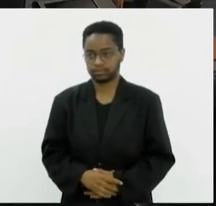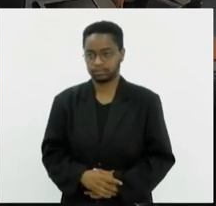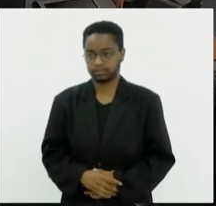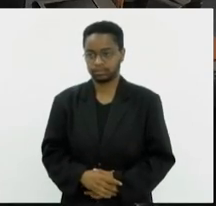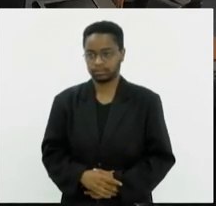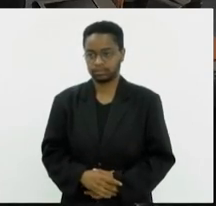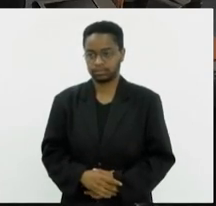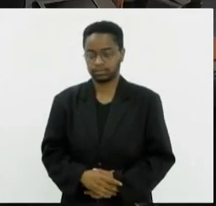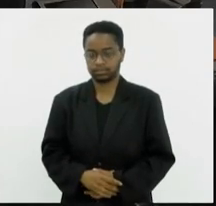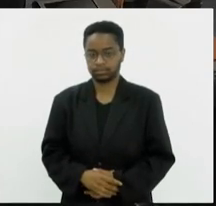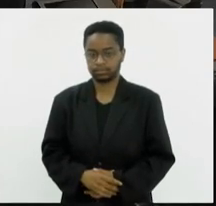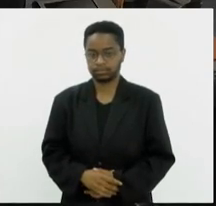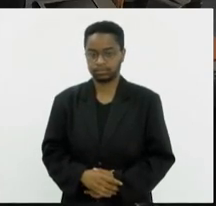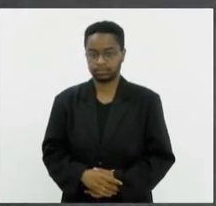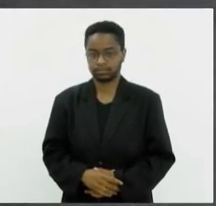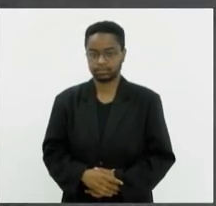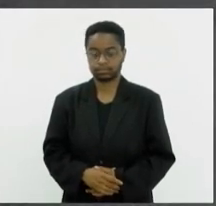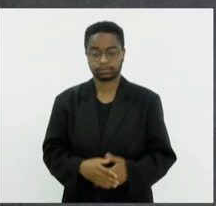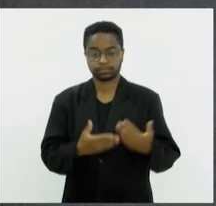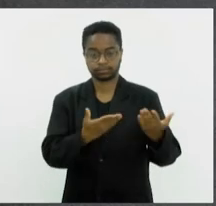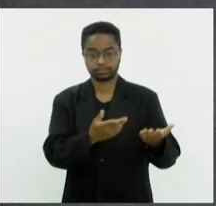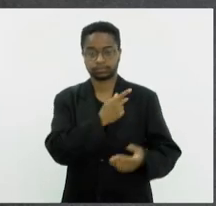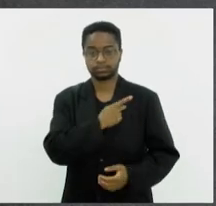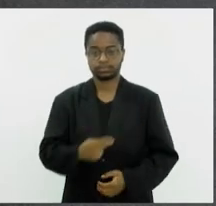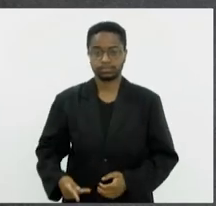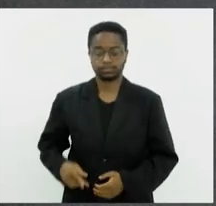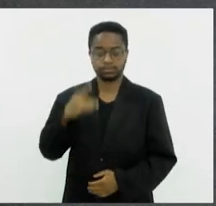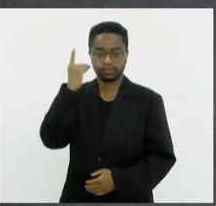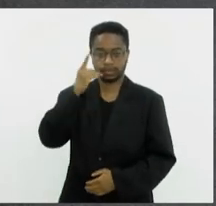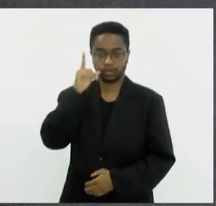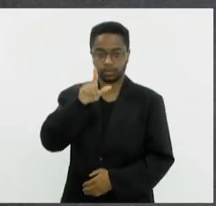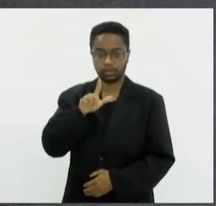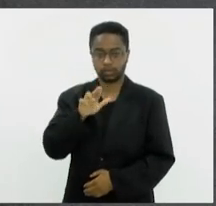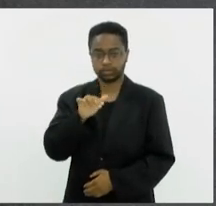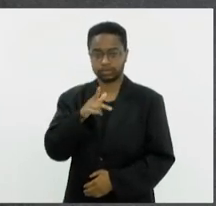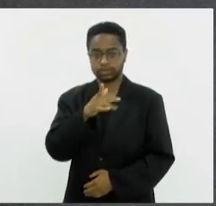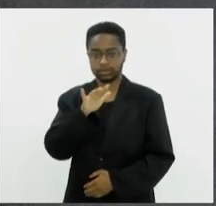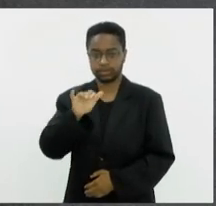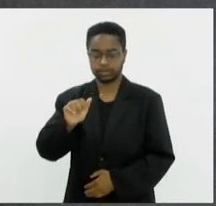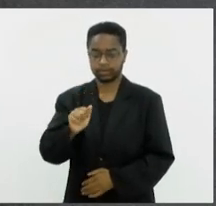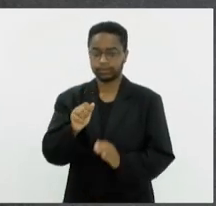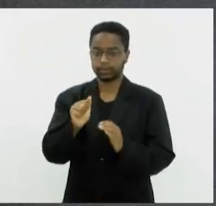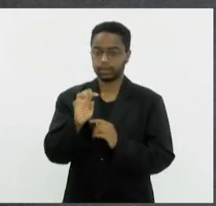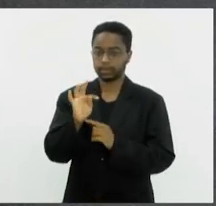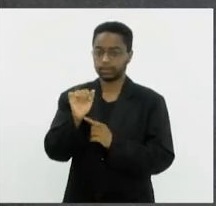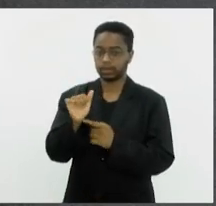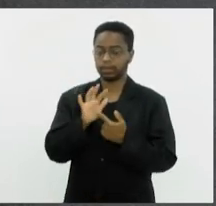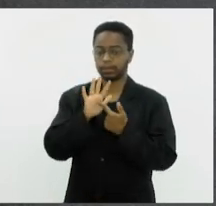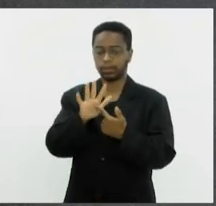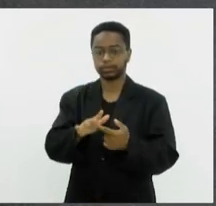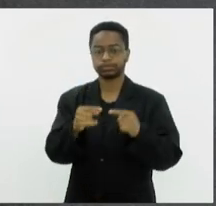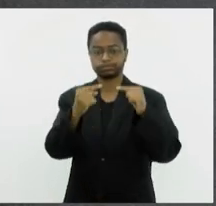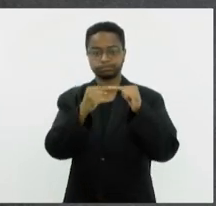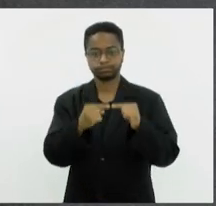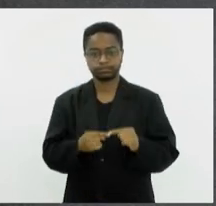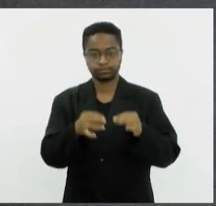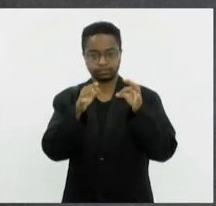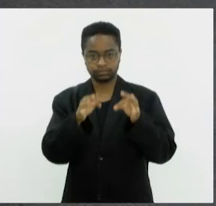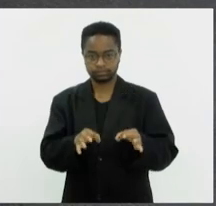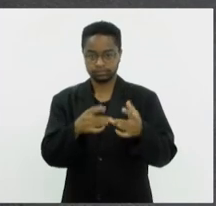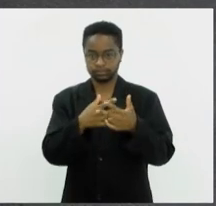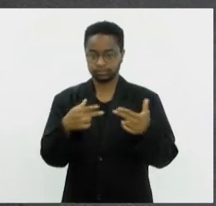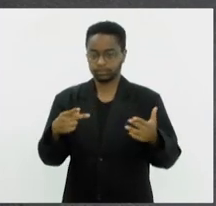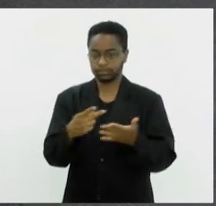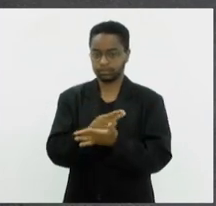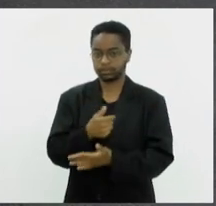anterior senhora senhora Presidente deputada Lucinha a ata reflete com exatidão o ocorrido